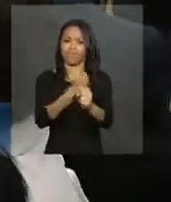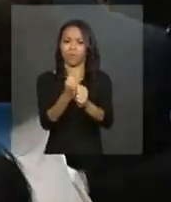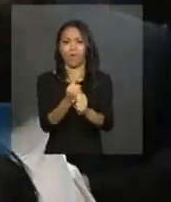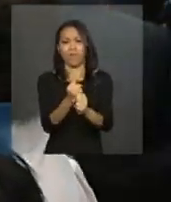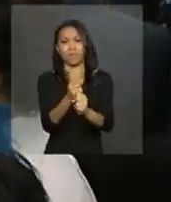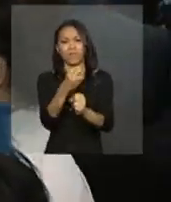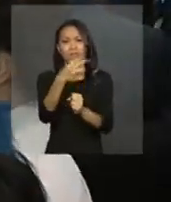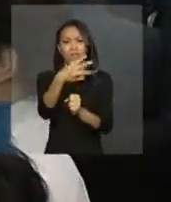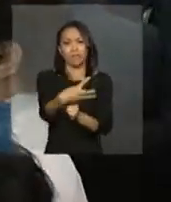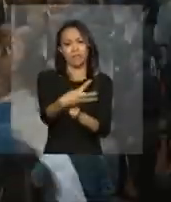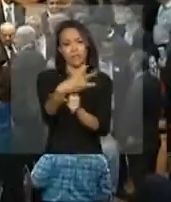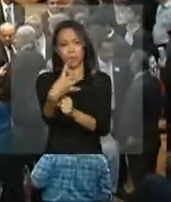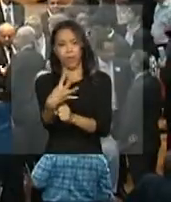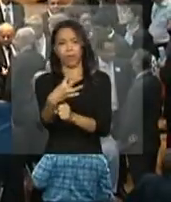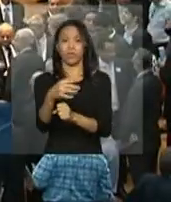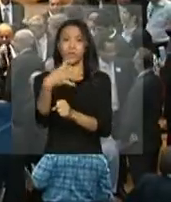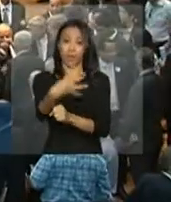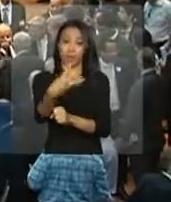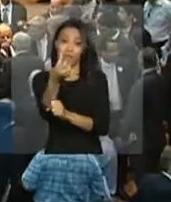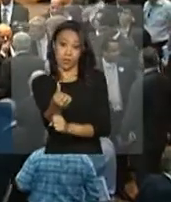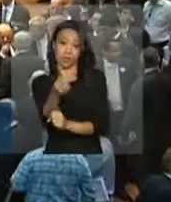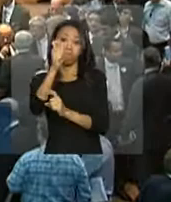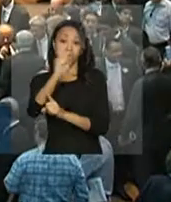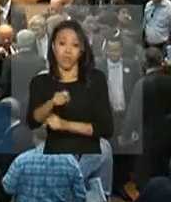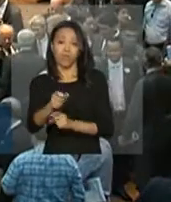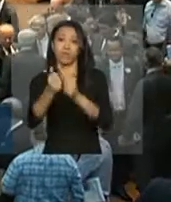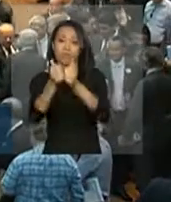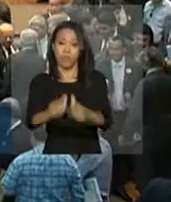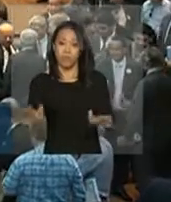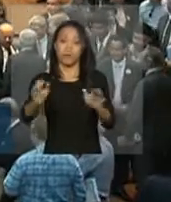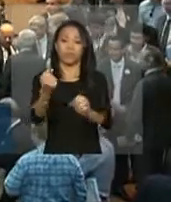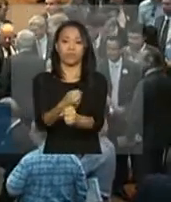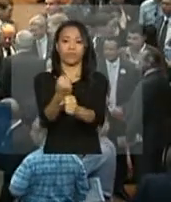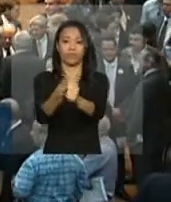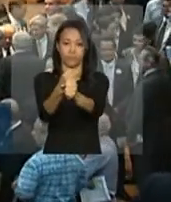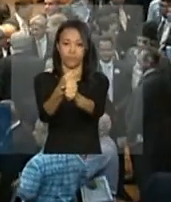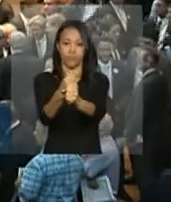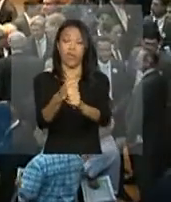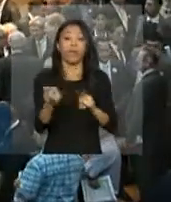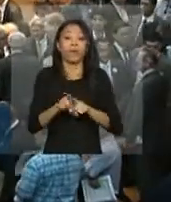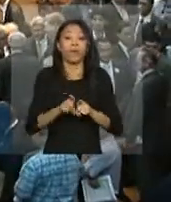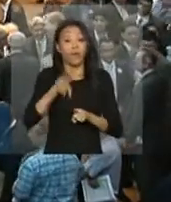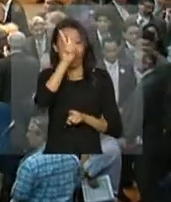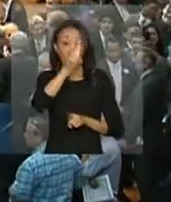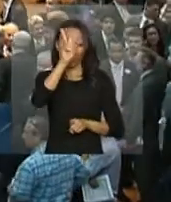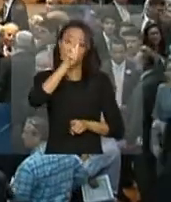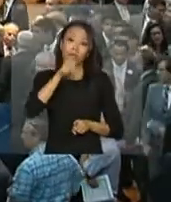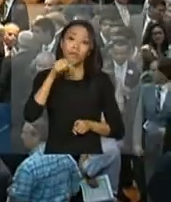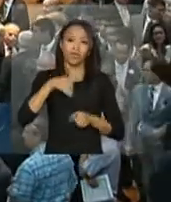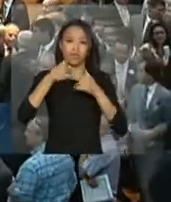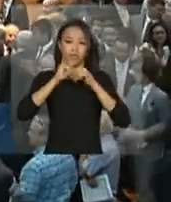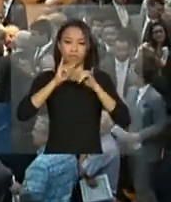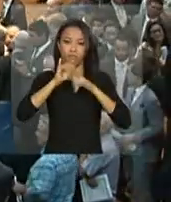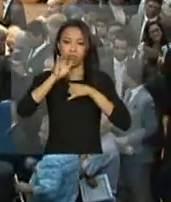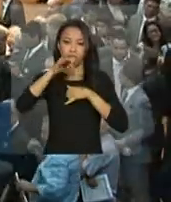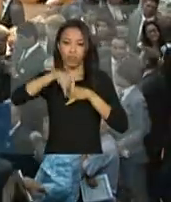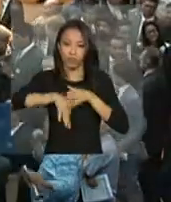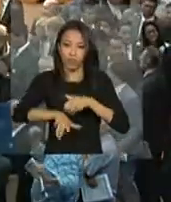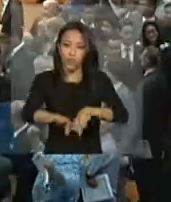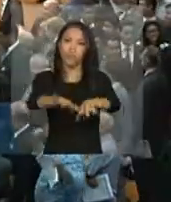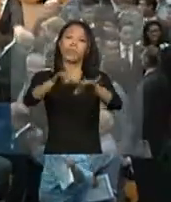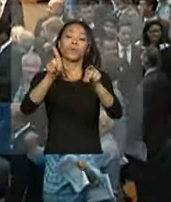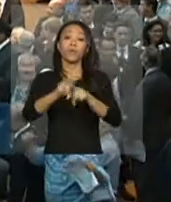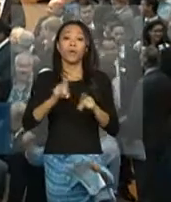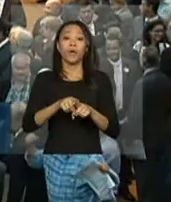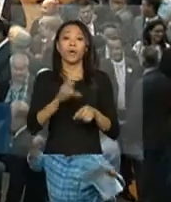44 e 46 meses Lembrando que a hidrelétrica de Belo Monte está sendo construída no